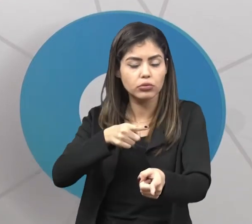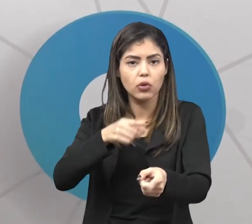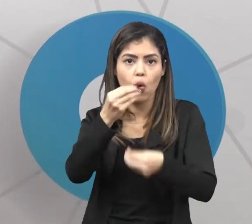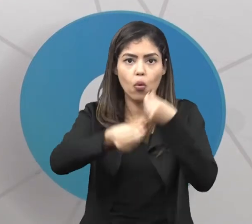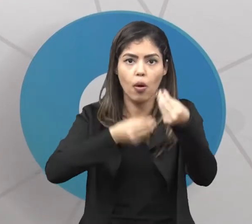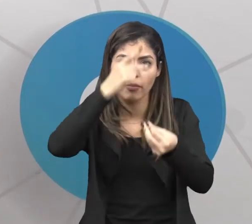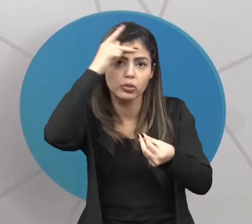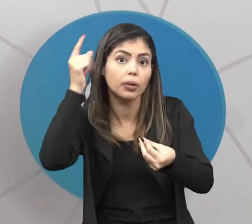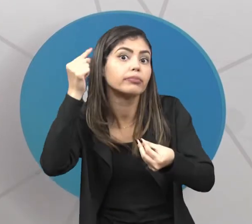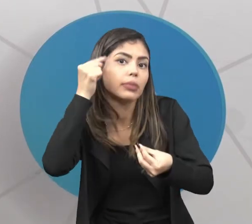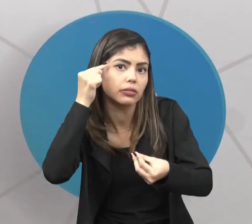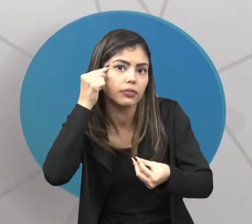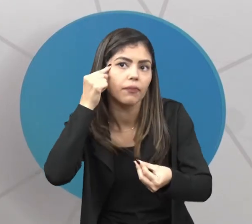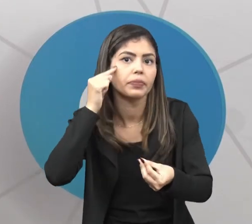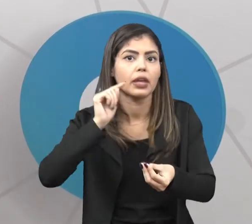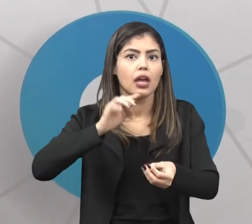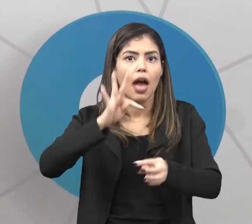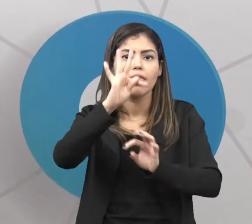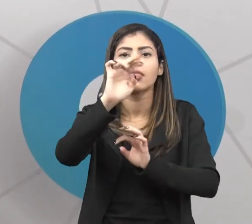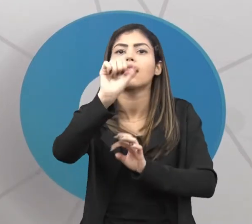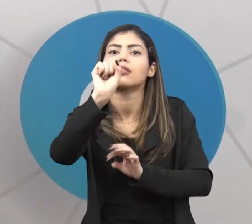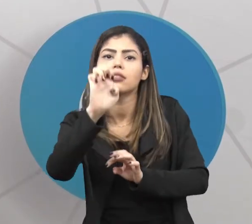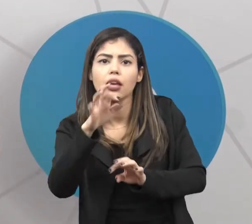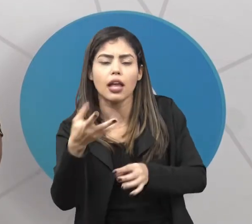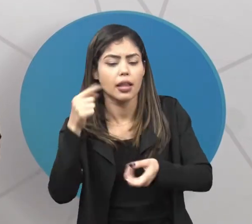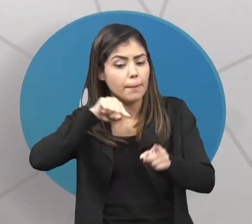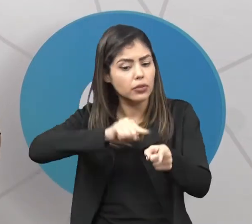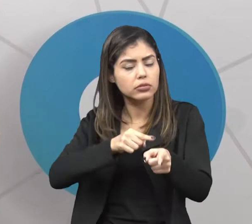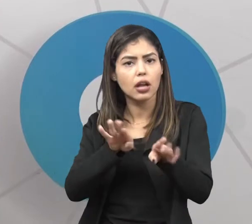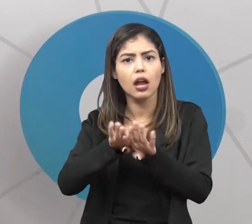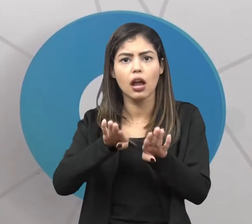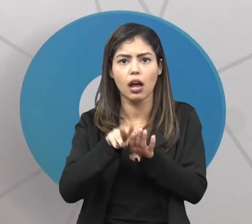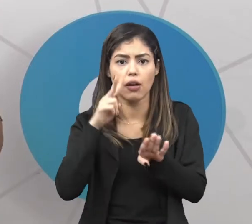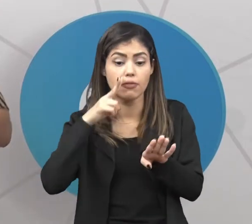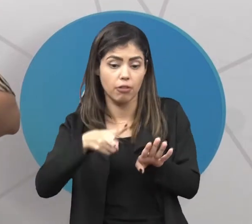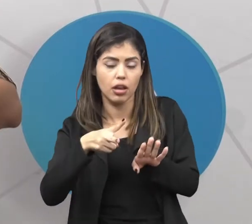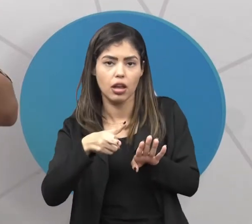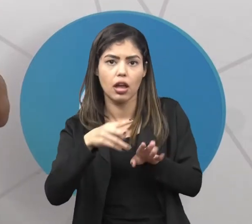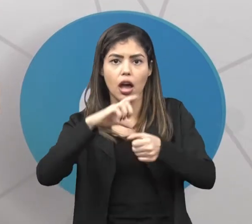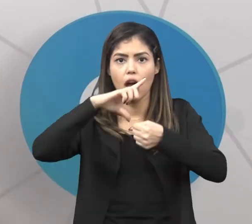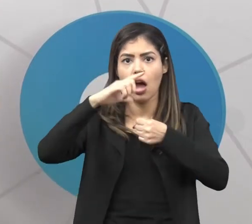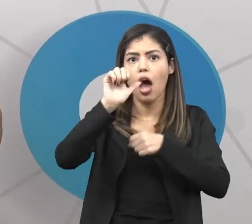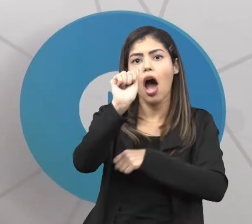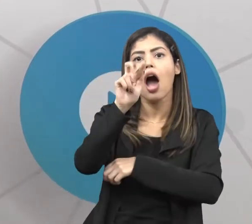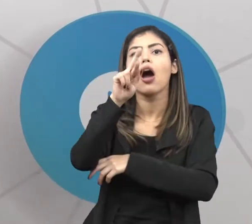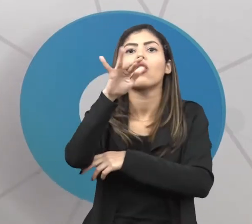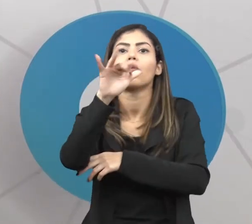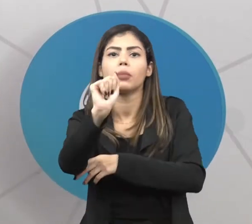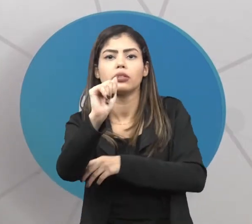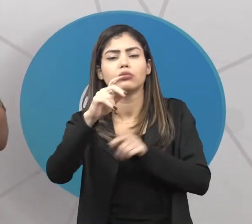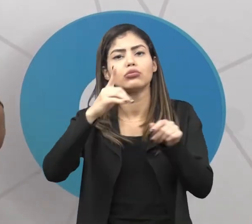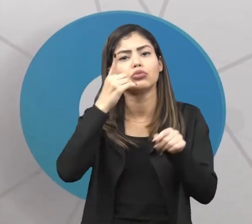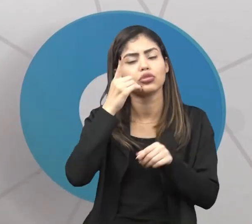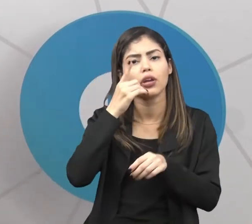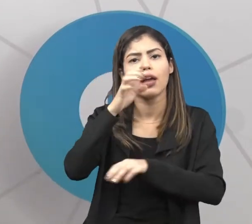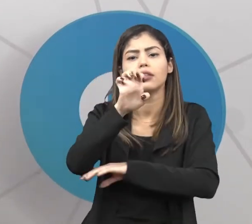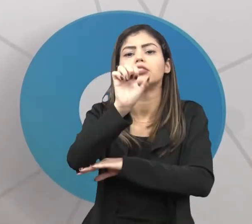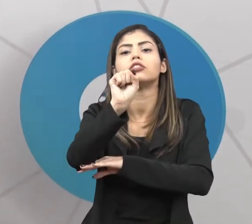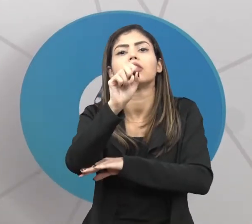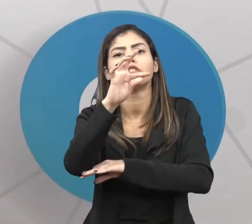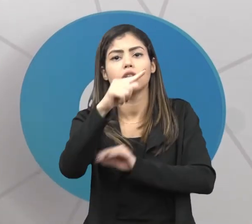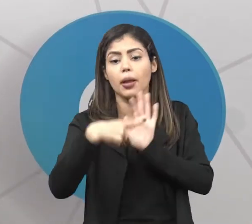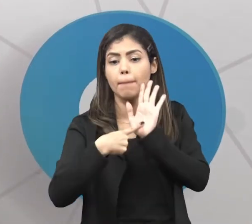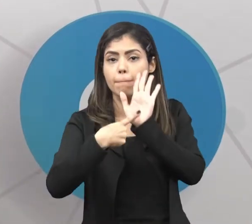uma tese. E essa tese ela tem que estar fundamentada com argumentos de estatísticas, né, que